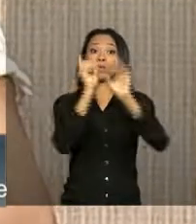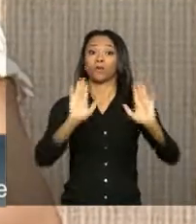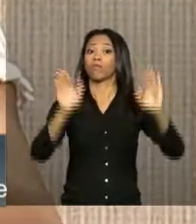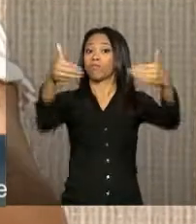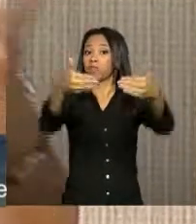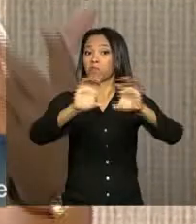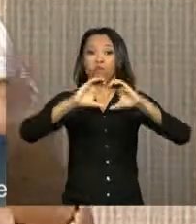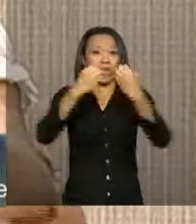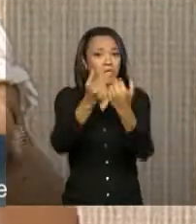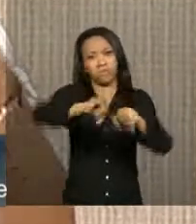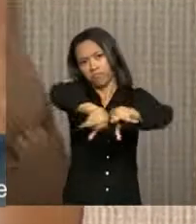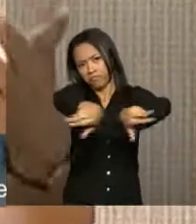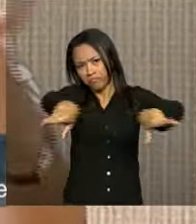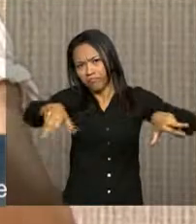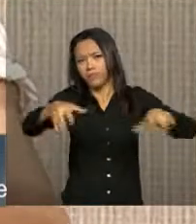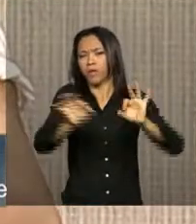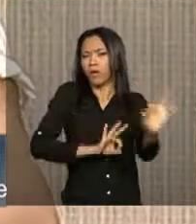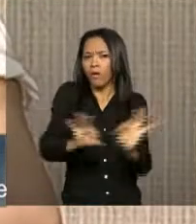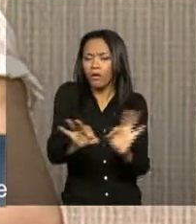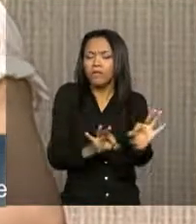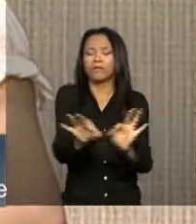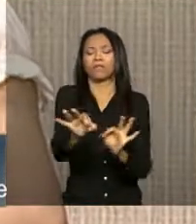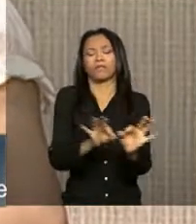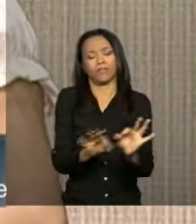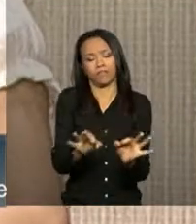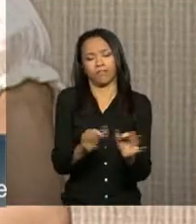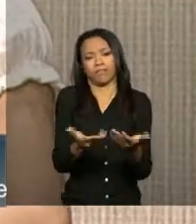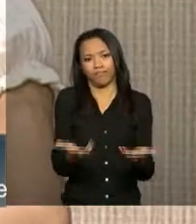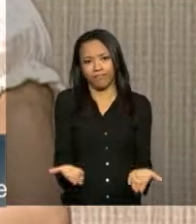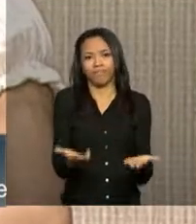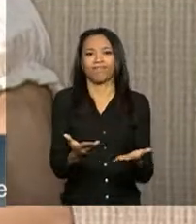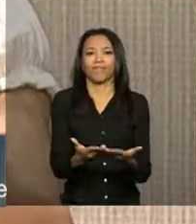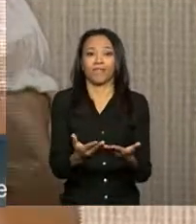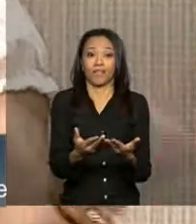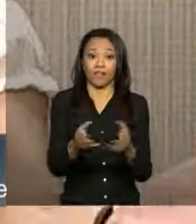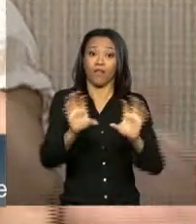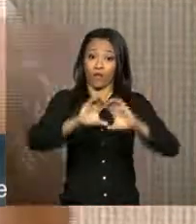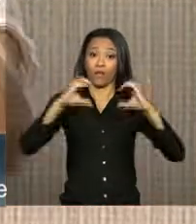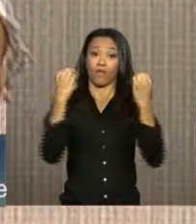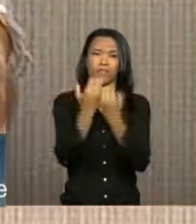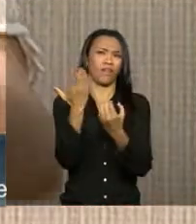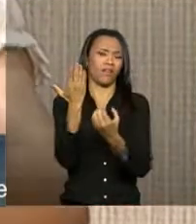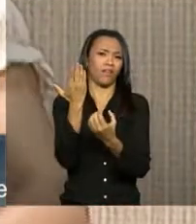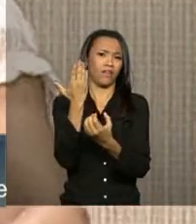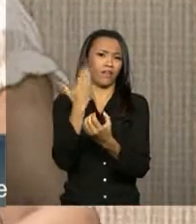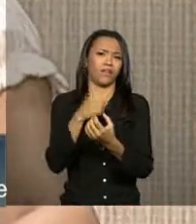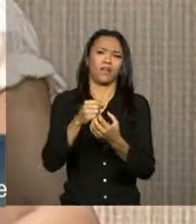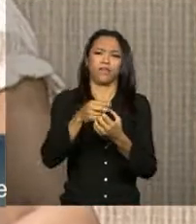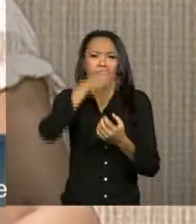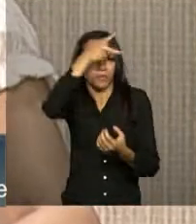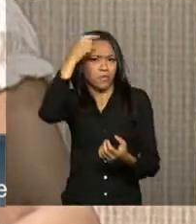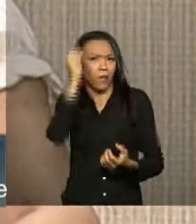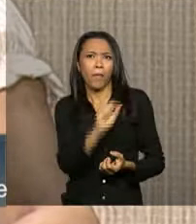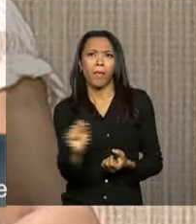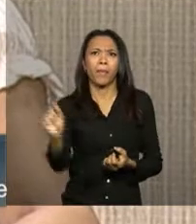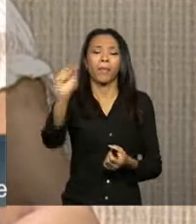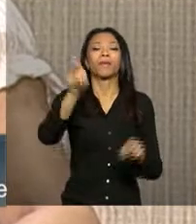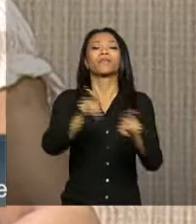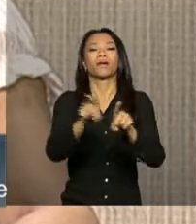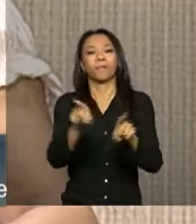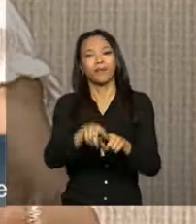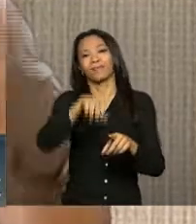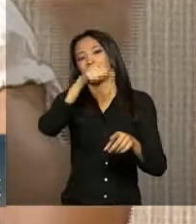planejam que organizam em que executam né as conferências desde o âmbito municipal até o âmbito